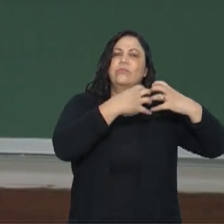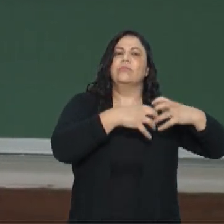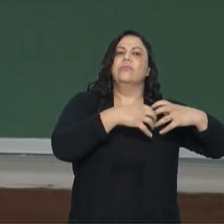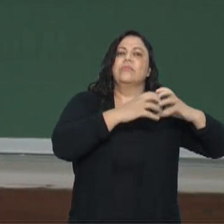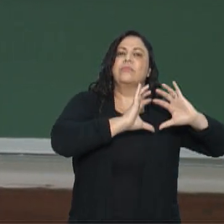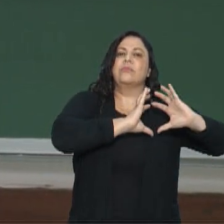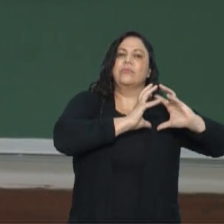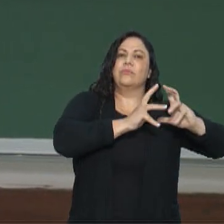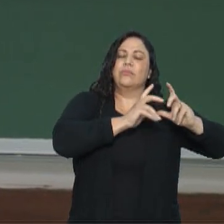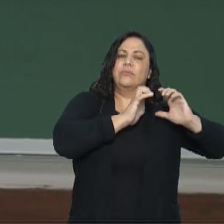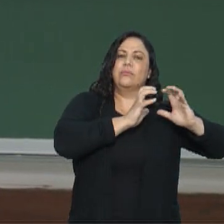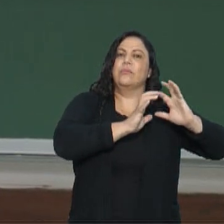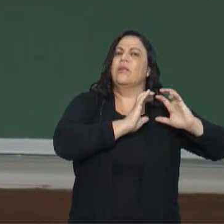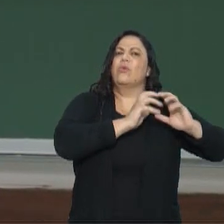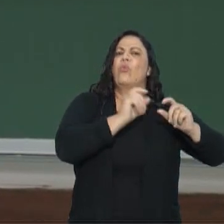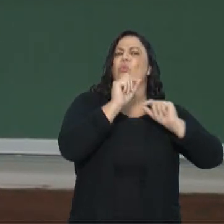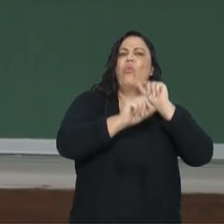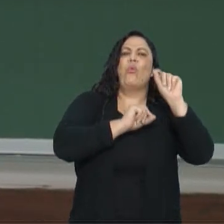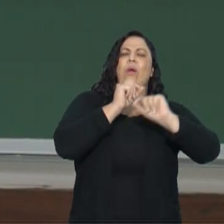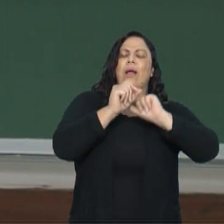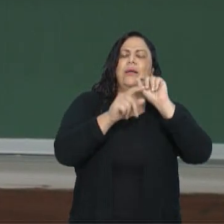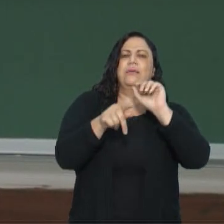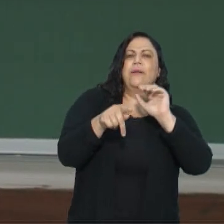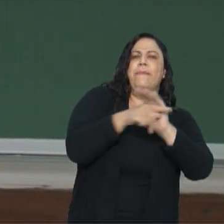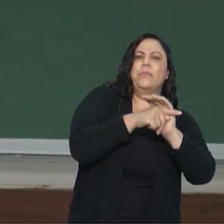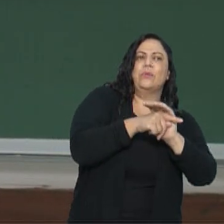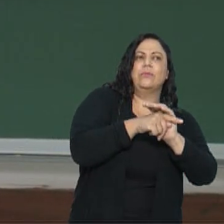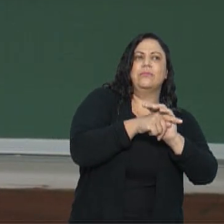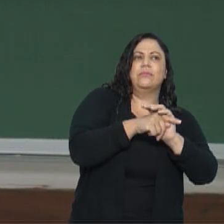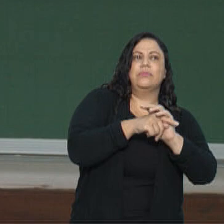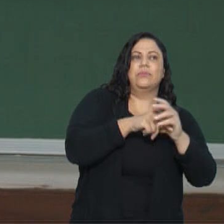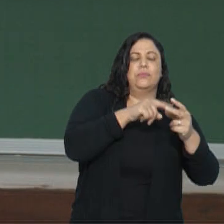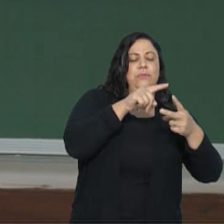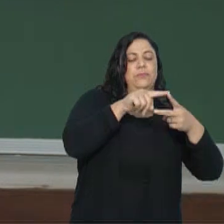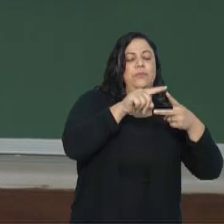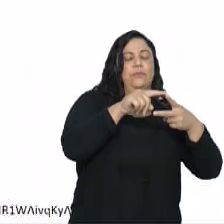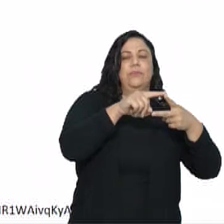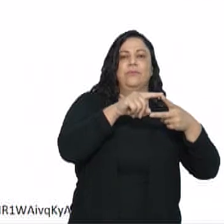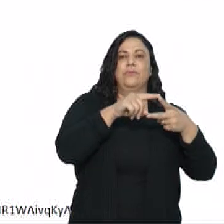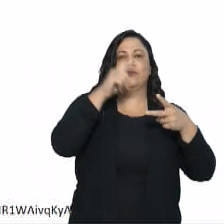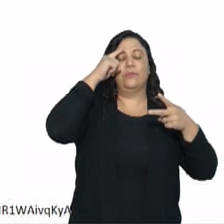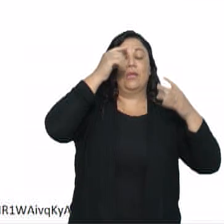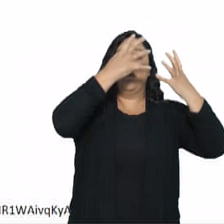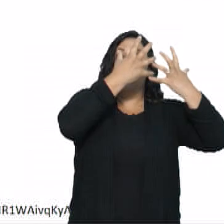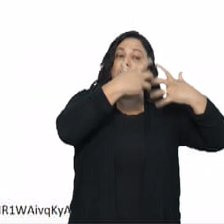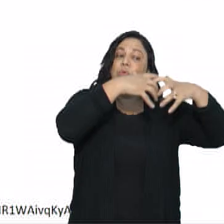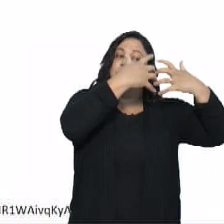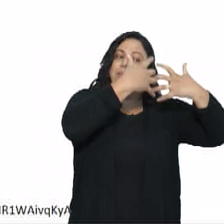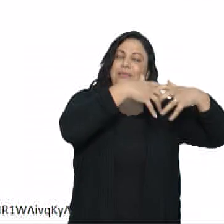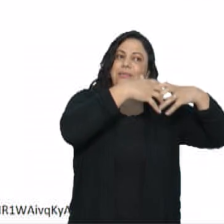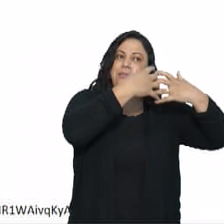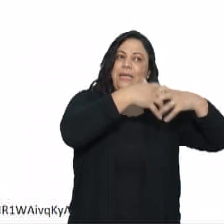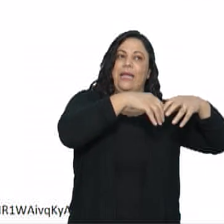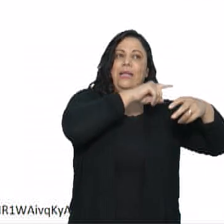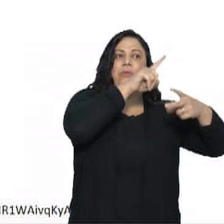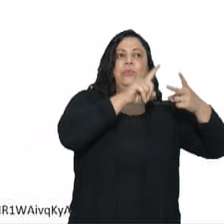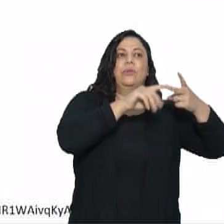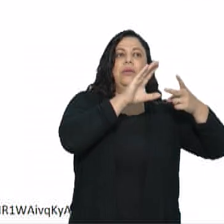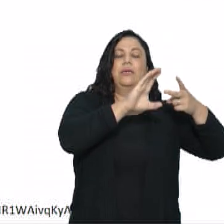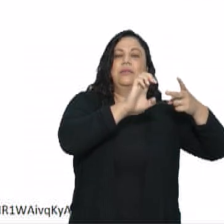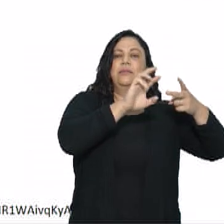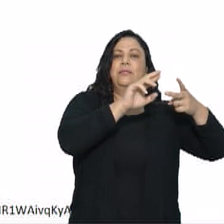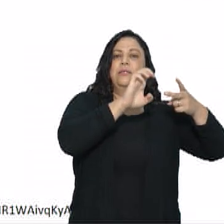são os órgãos que fazem parte dele. São 3: o cérebro, o cerebelo e o tronco encefálico.